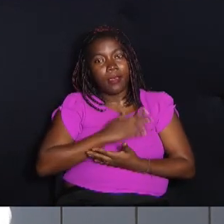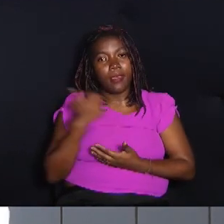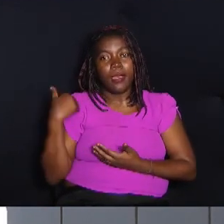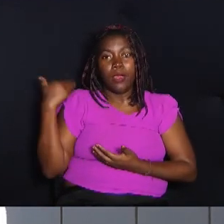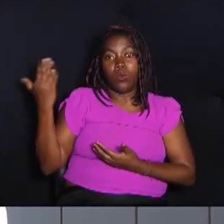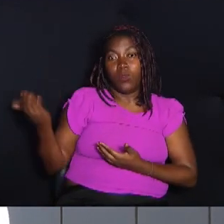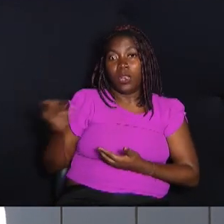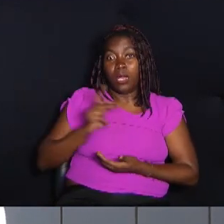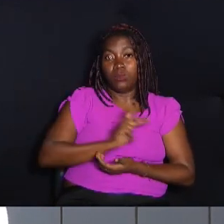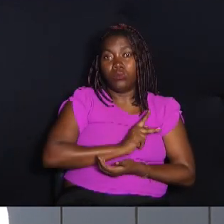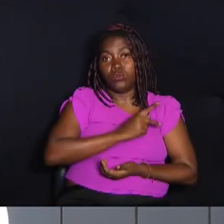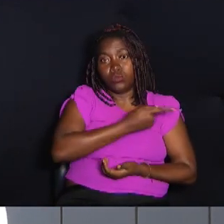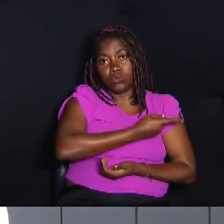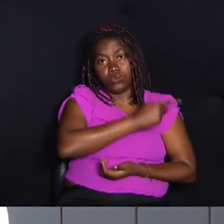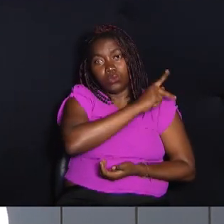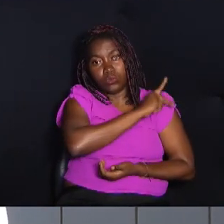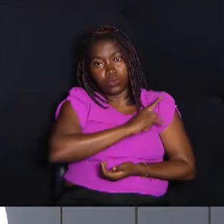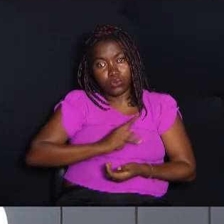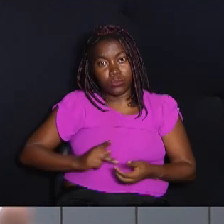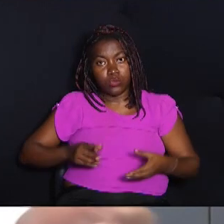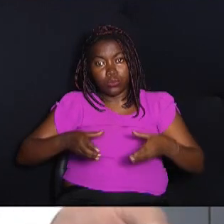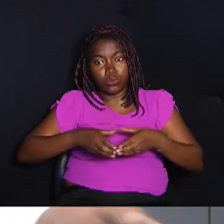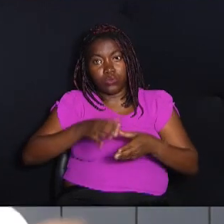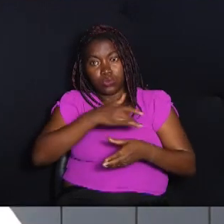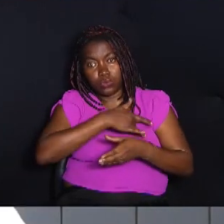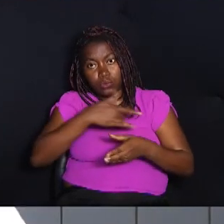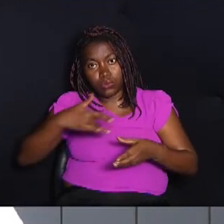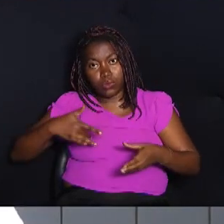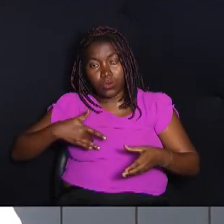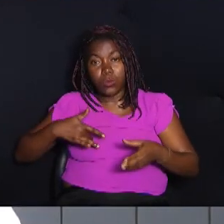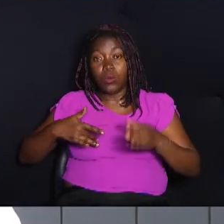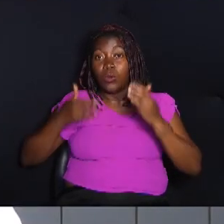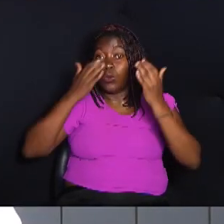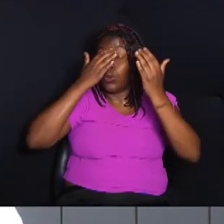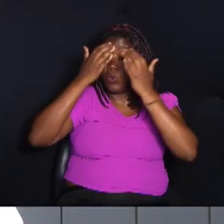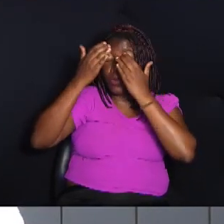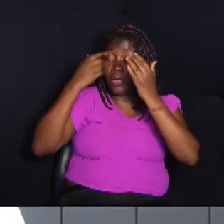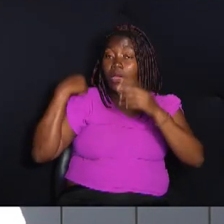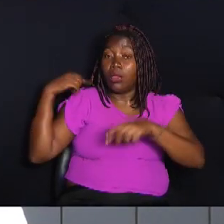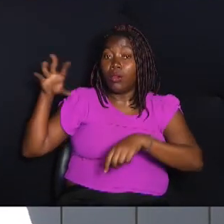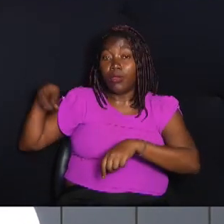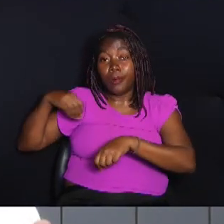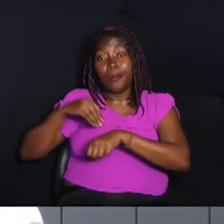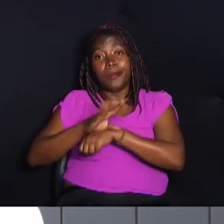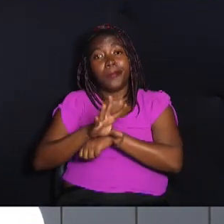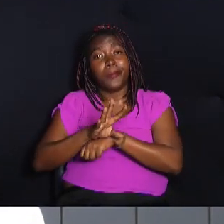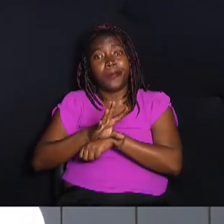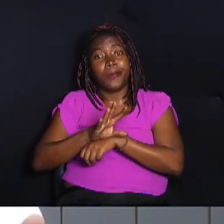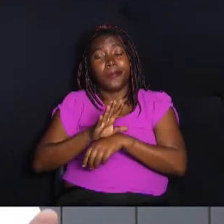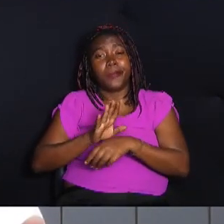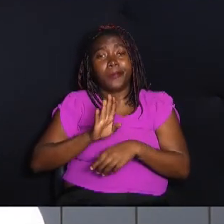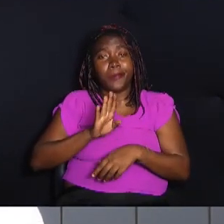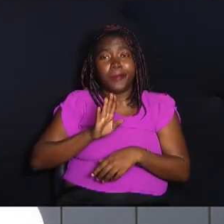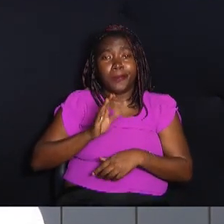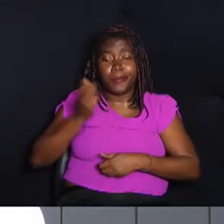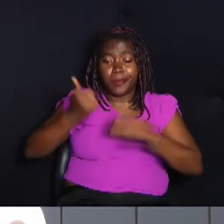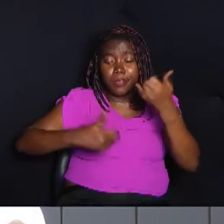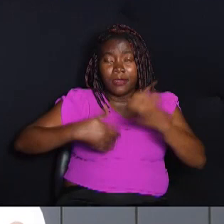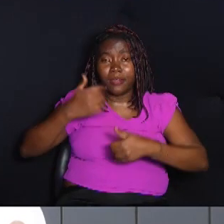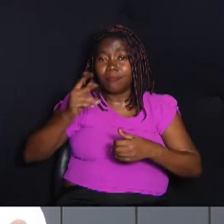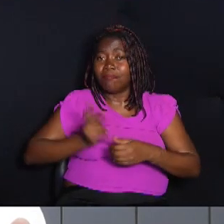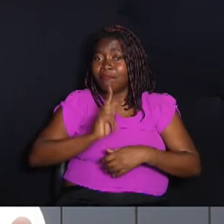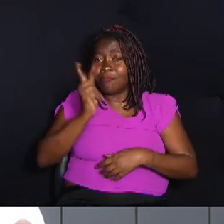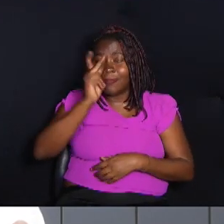Paulo Haddad, presidente da nossa Comissão de Saúde, Lucimária, trouxe aqui contribuições valiosas, nos ajudaram a entender